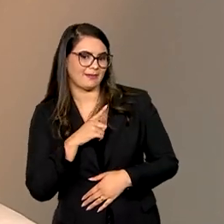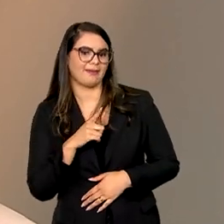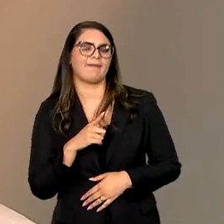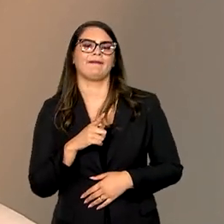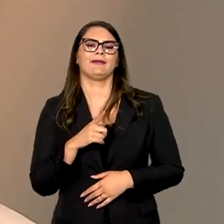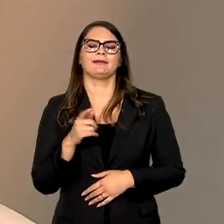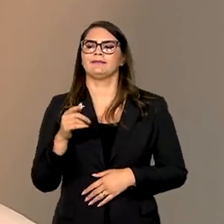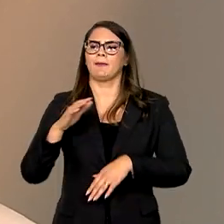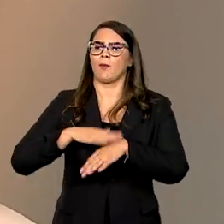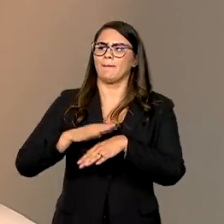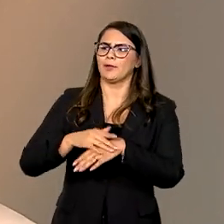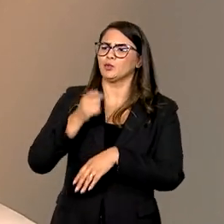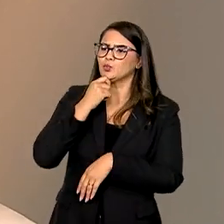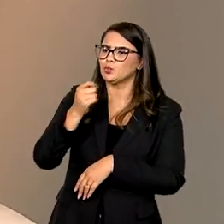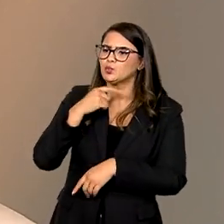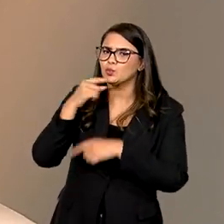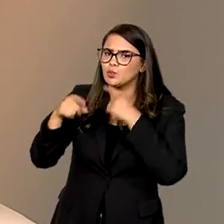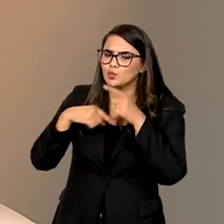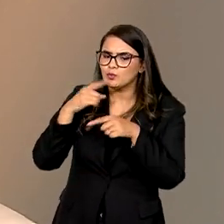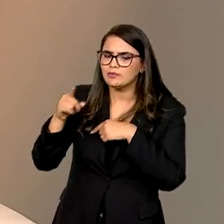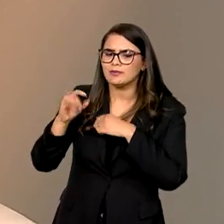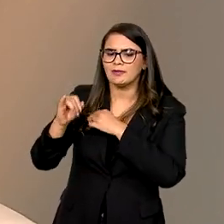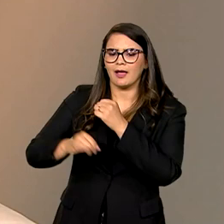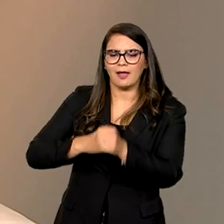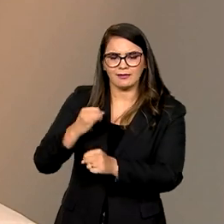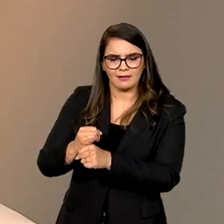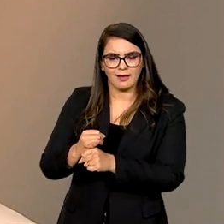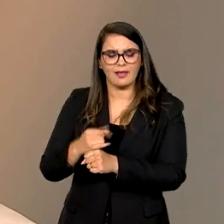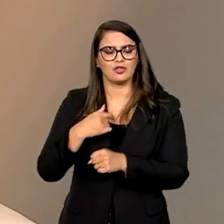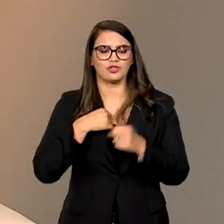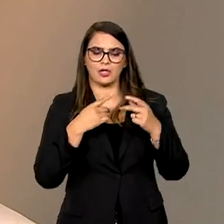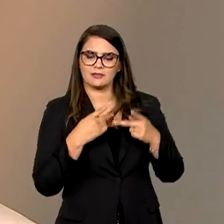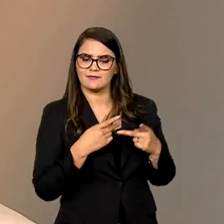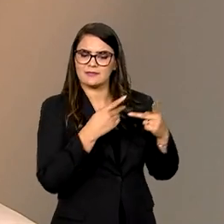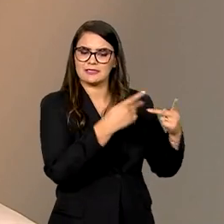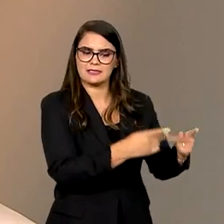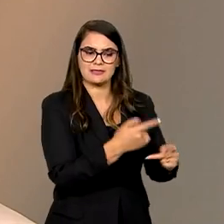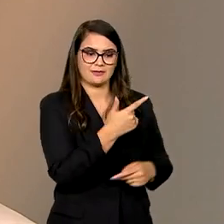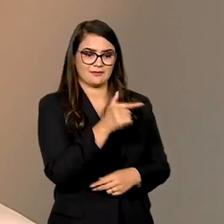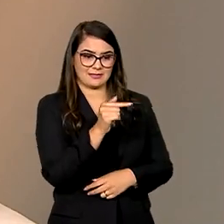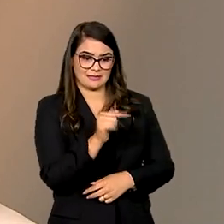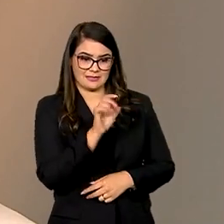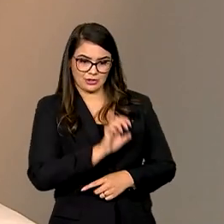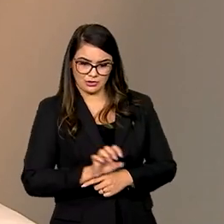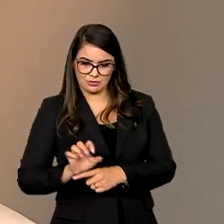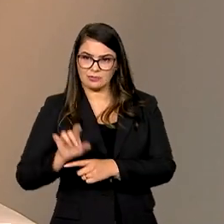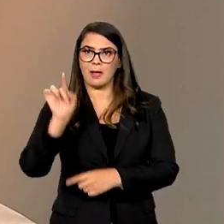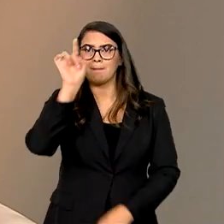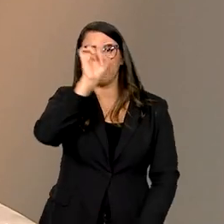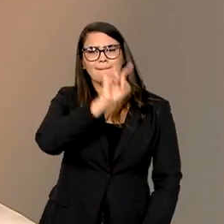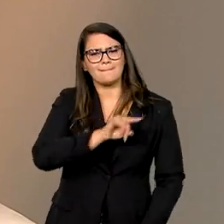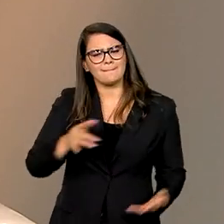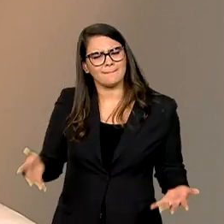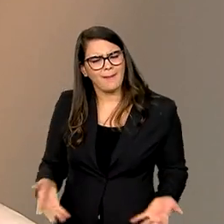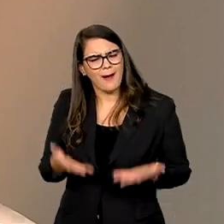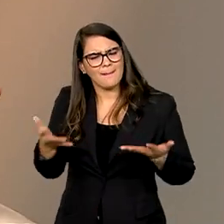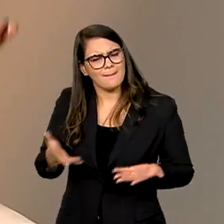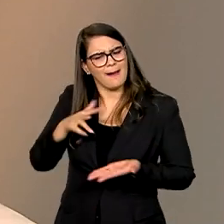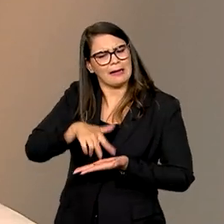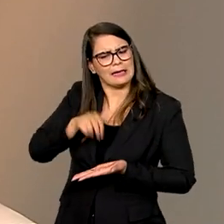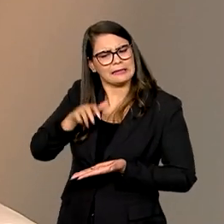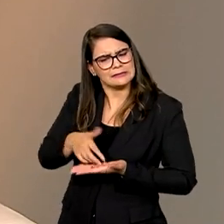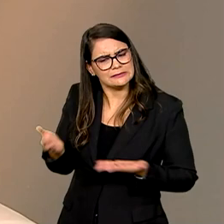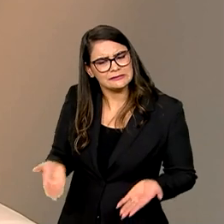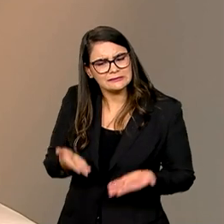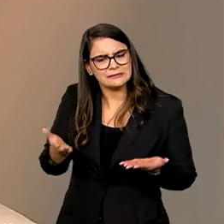plantão Tirar Dúvidas pela internet. Nós vamos visitar os 27 estados da federação para animar as pessoas, para que